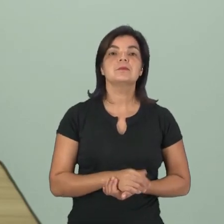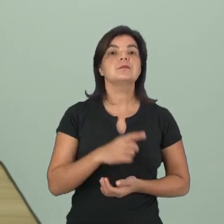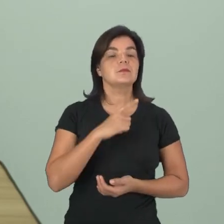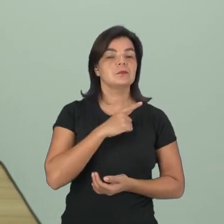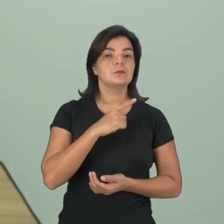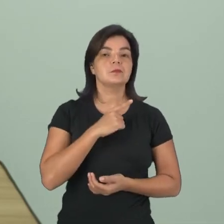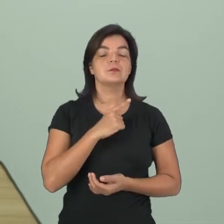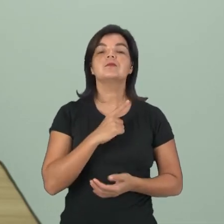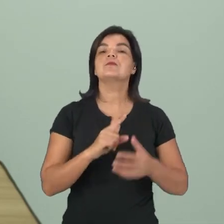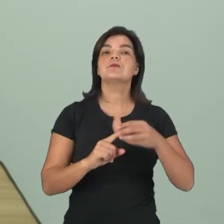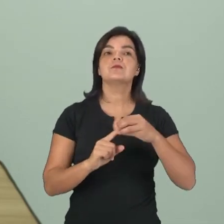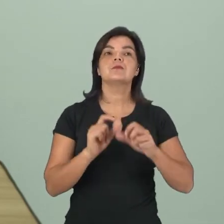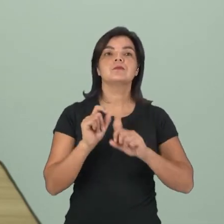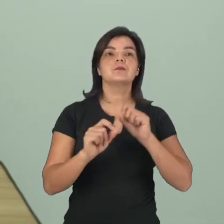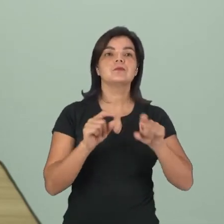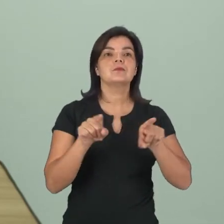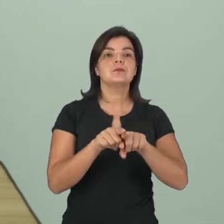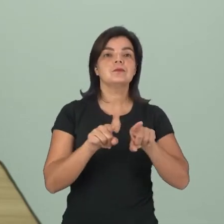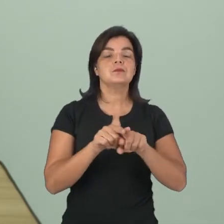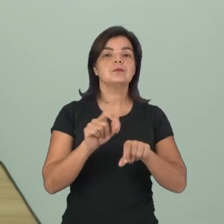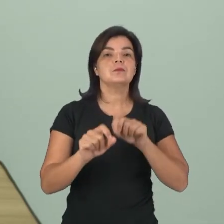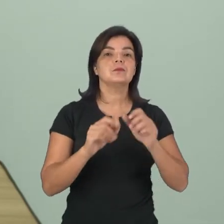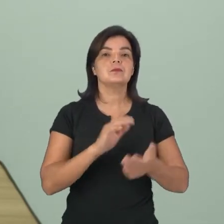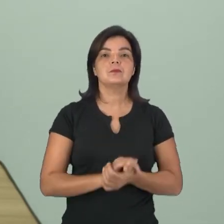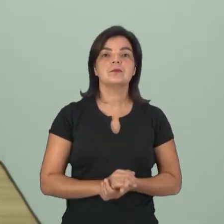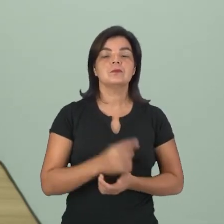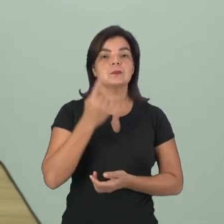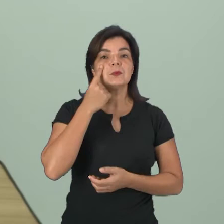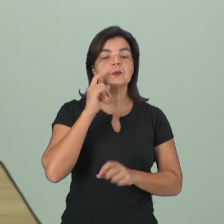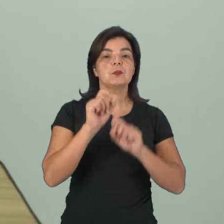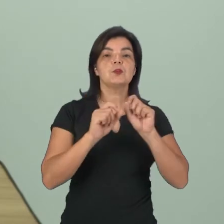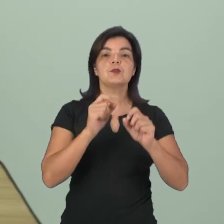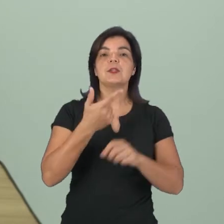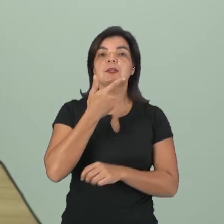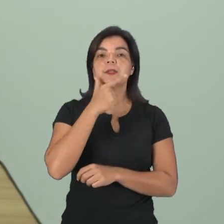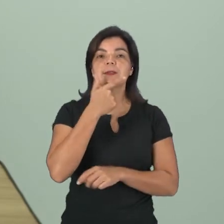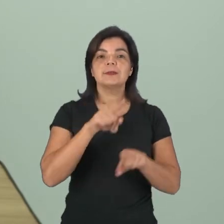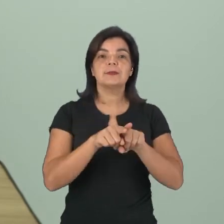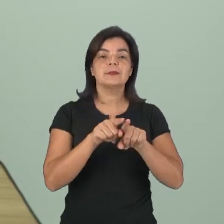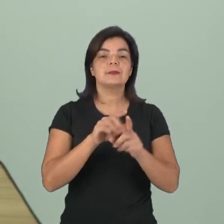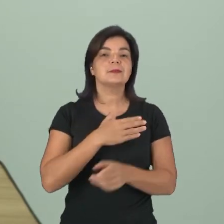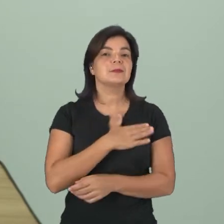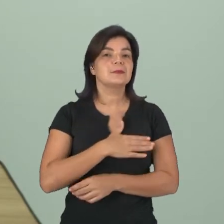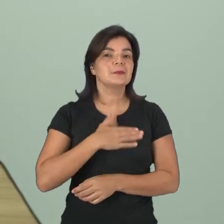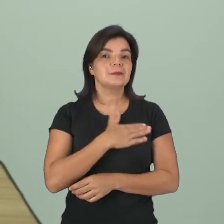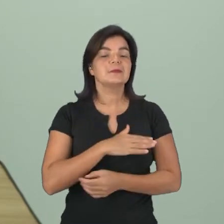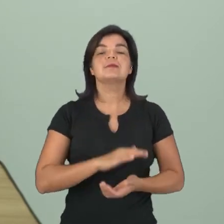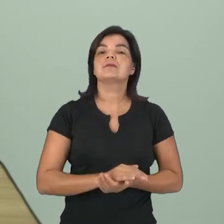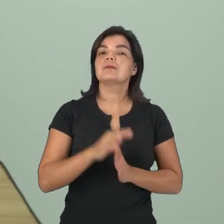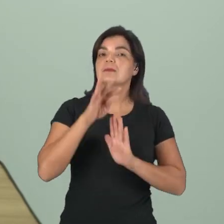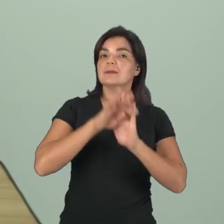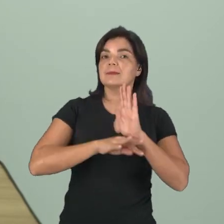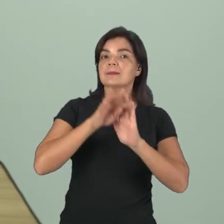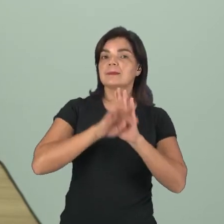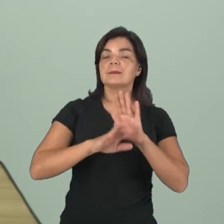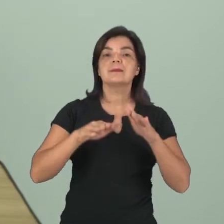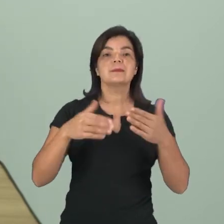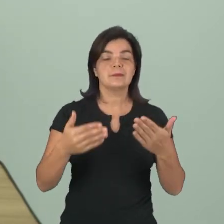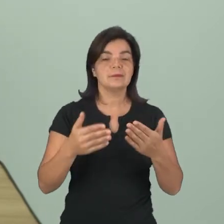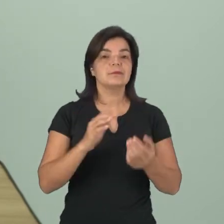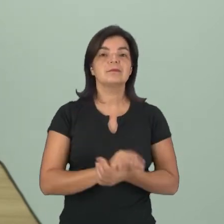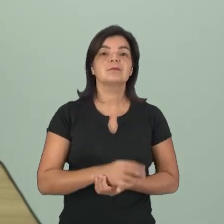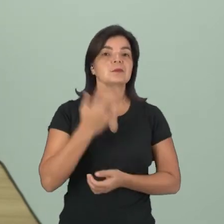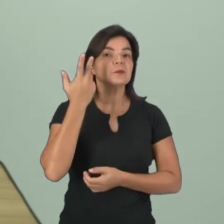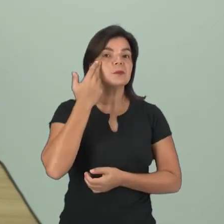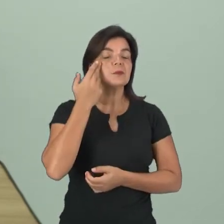Ele tem a finalidade de entreter, ou seja, de divertir. Esse texto é